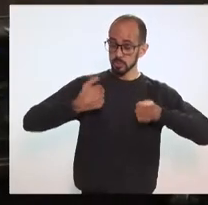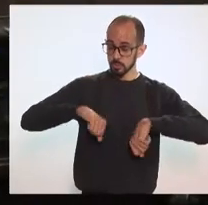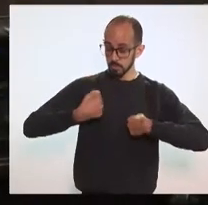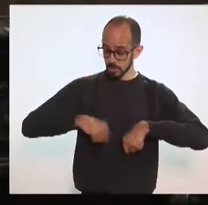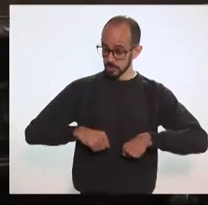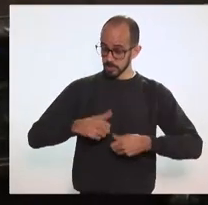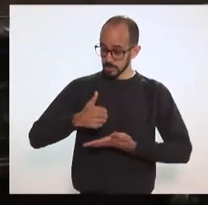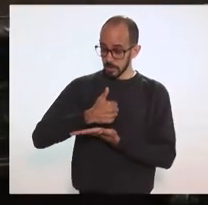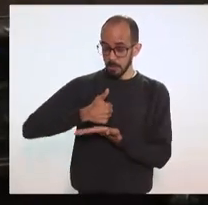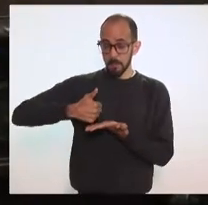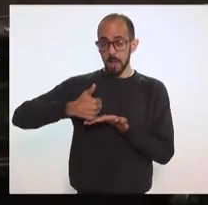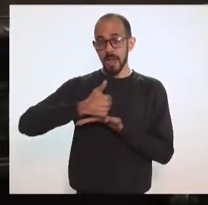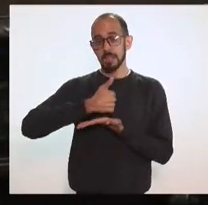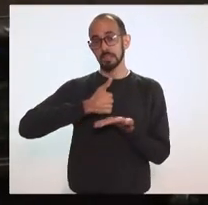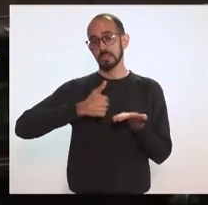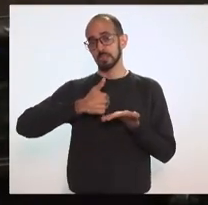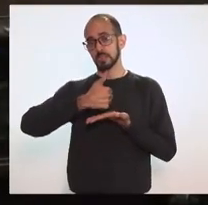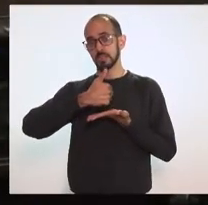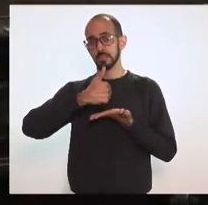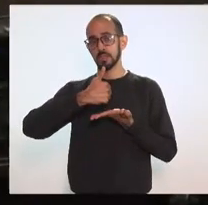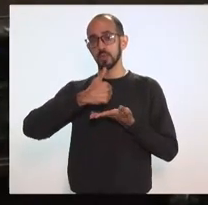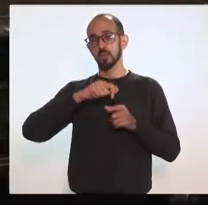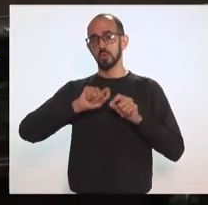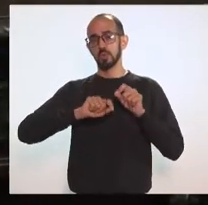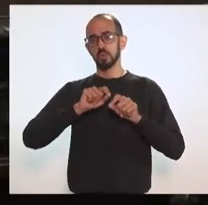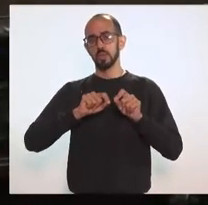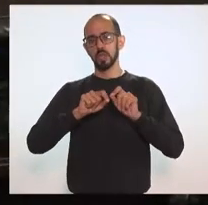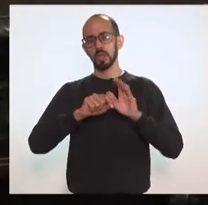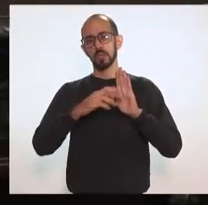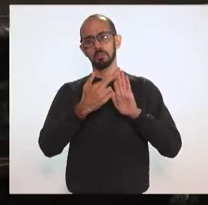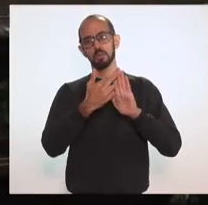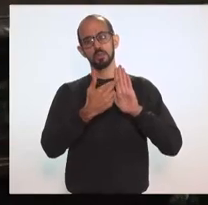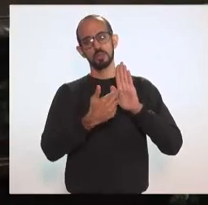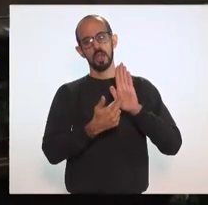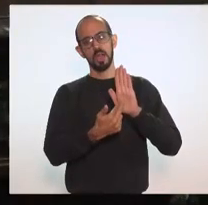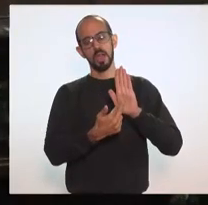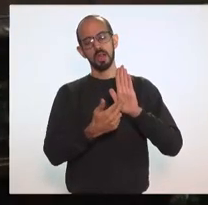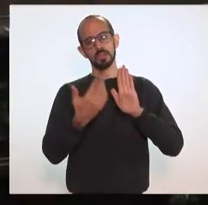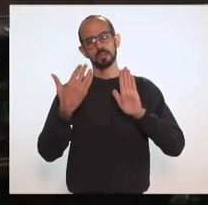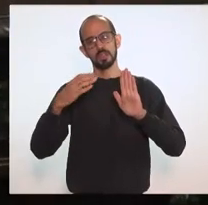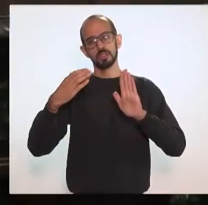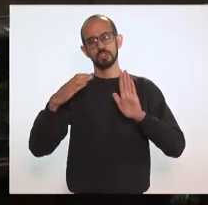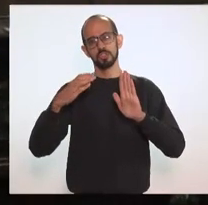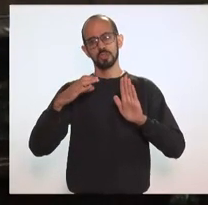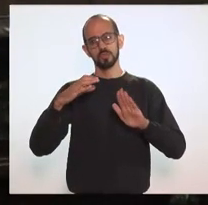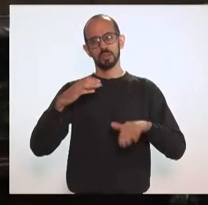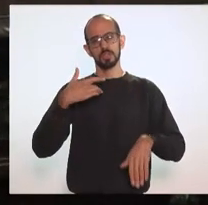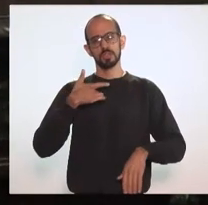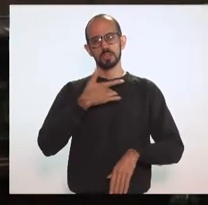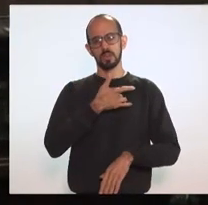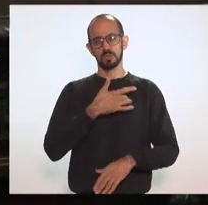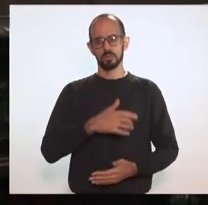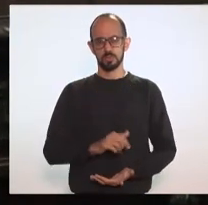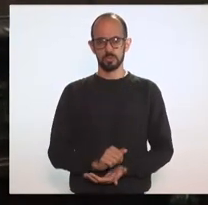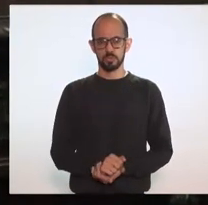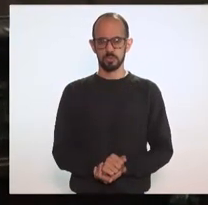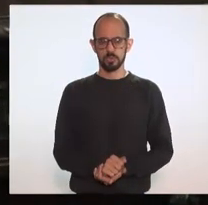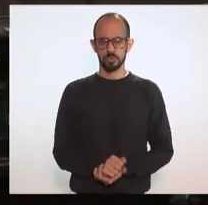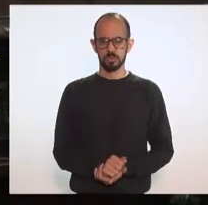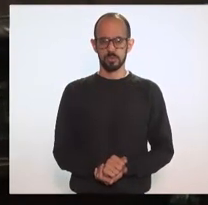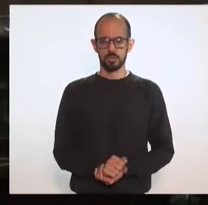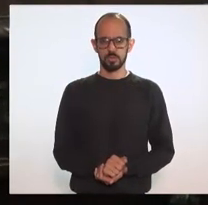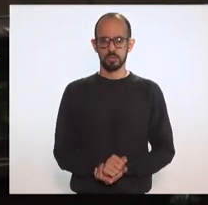precisa se faltar por parâmetros científicos e sanitários e o